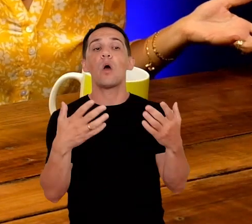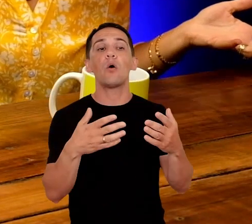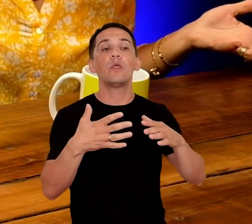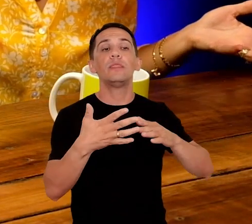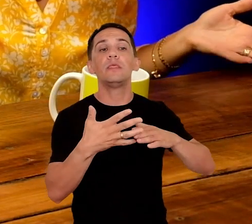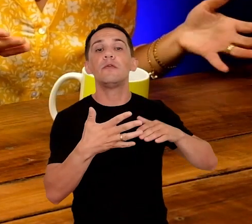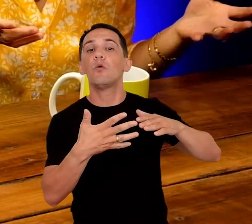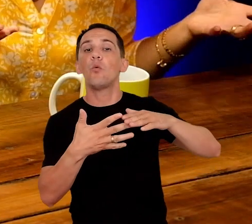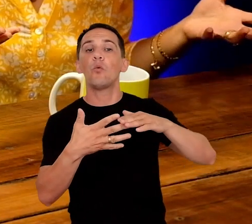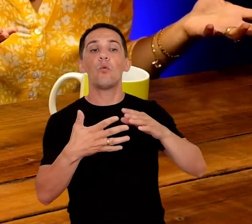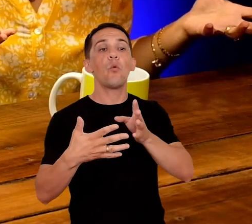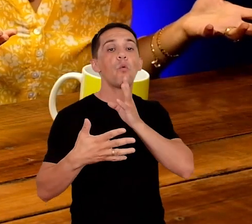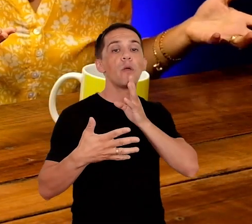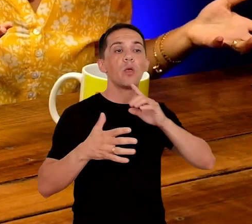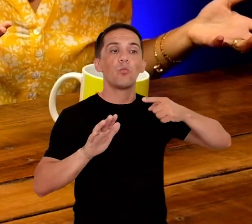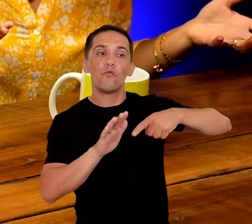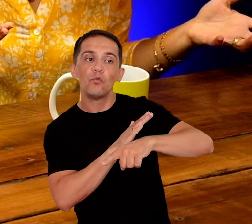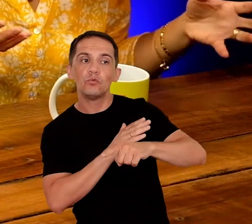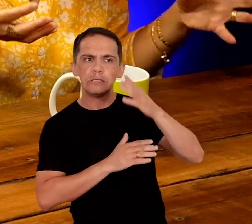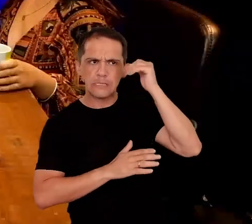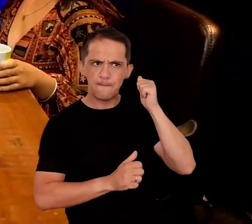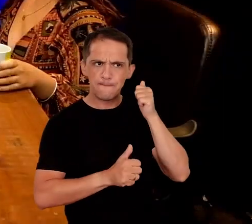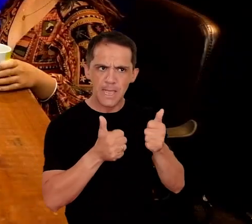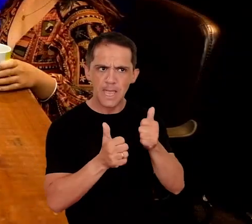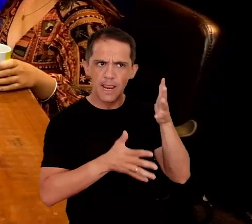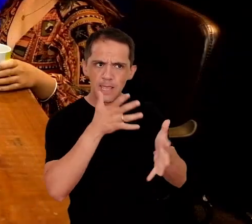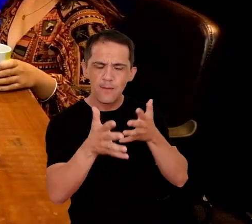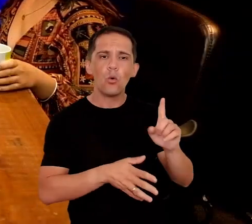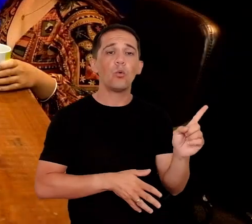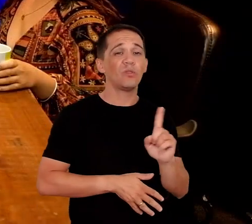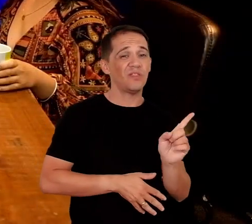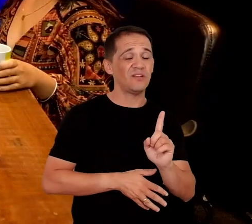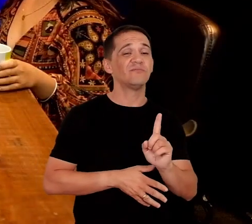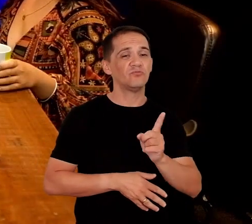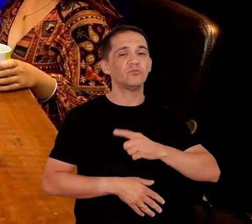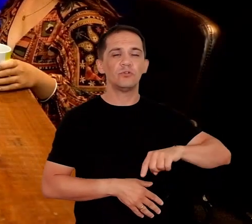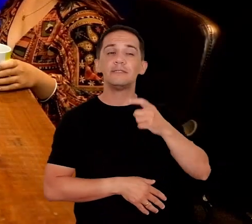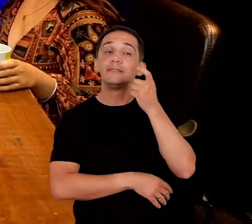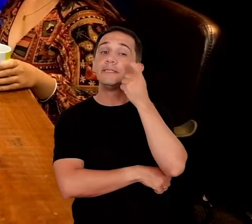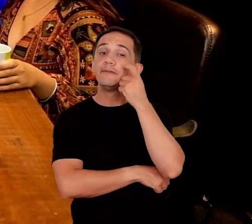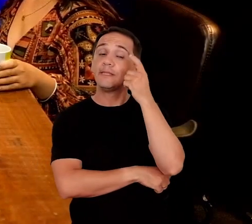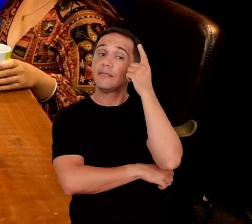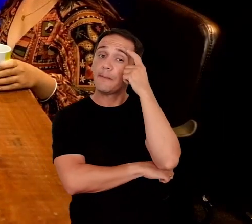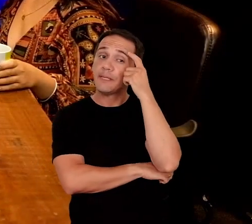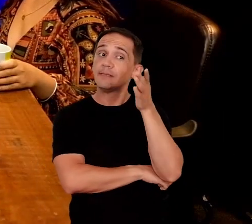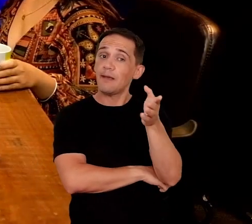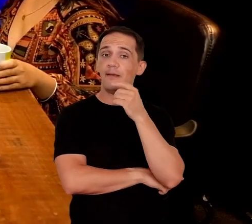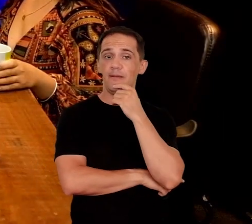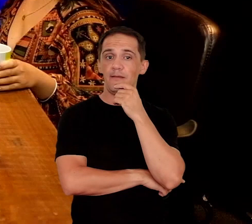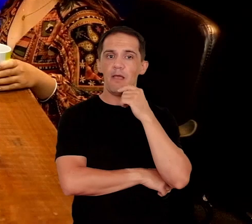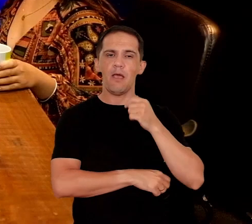gente explica? O nível de conhecimento de da conhecimento. língua, né? Conhecimento do idioma é diferente. Então, não adianta